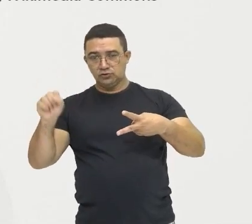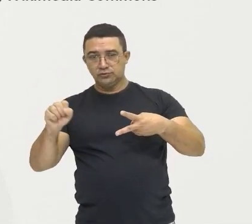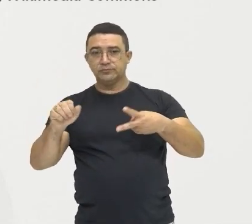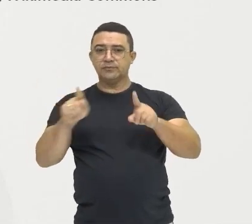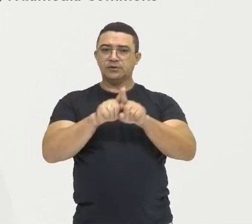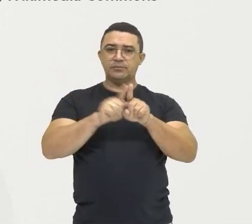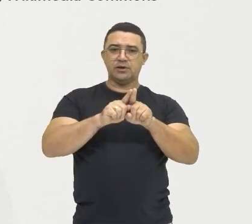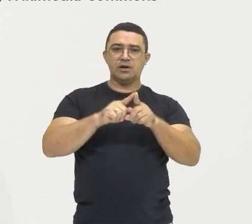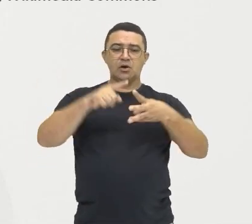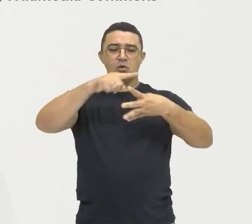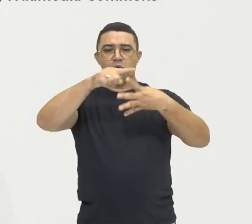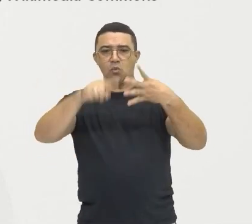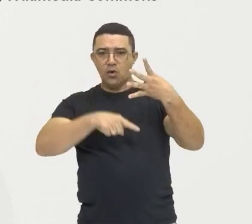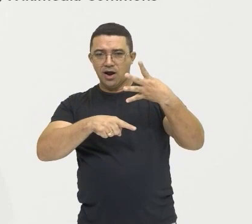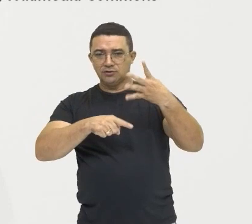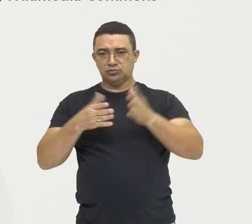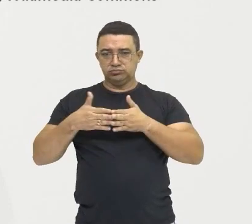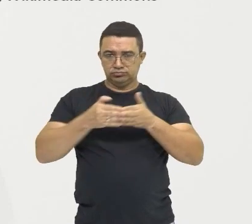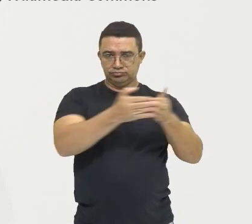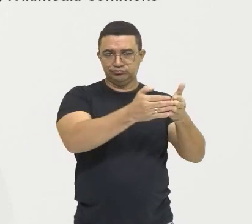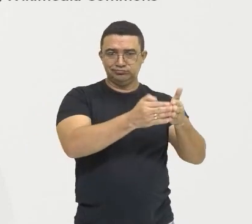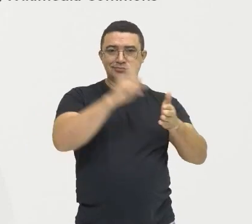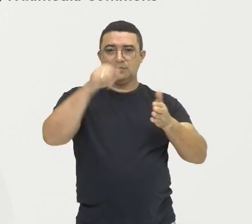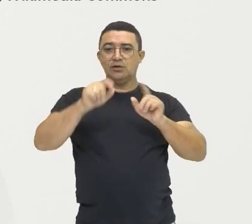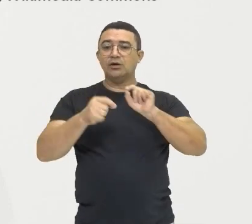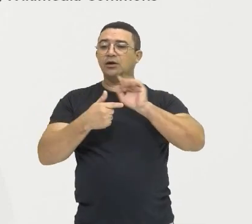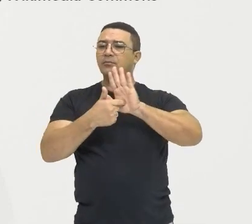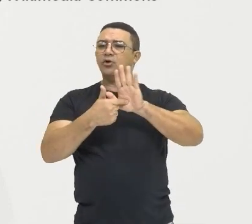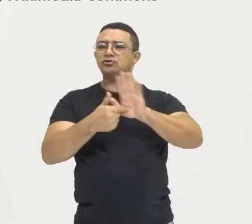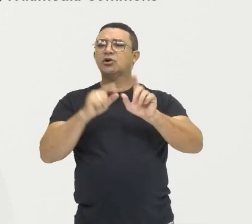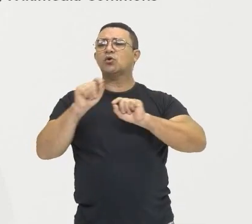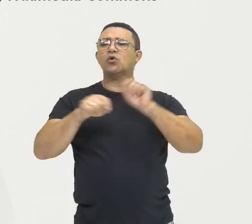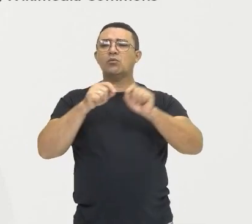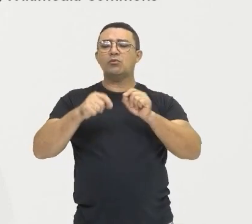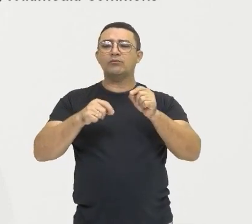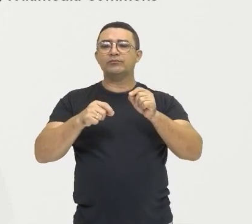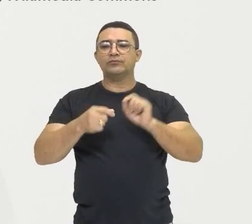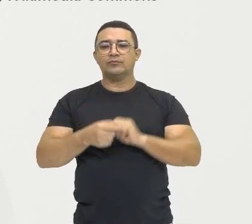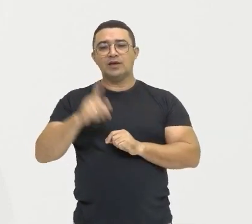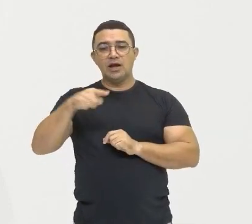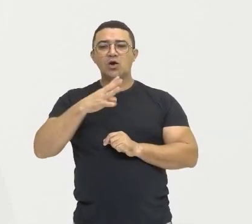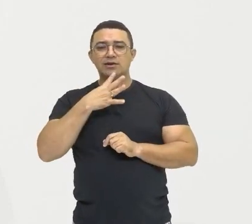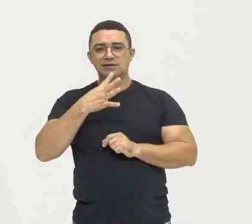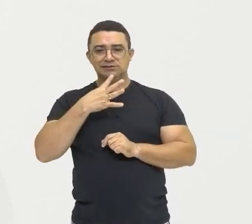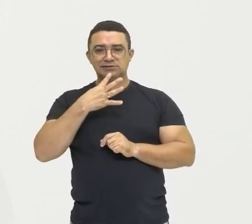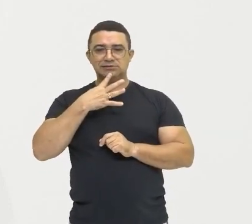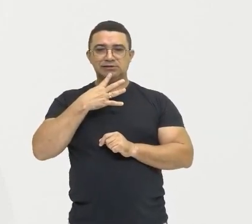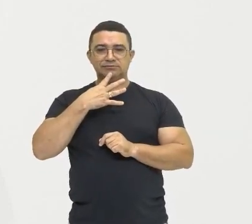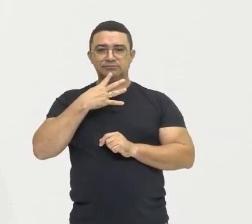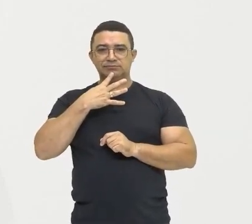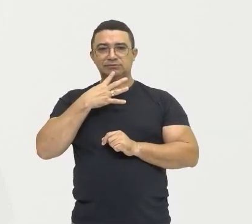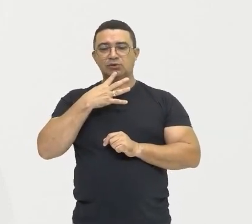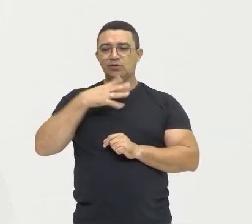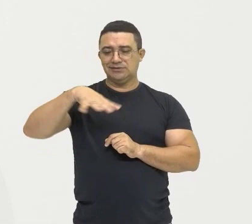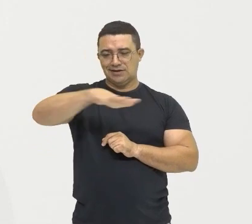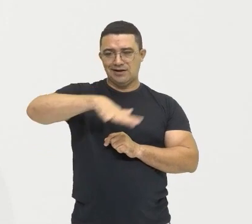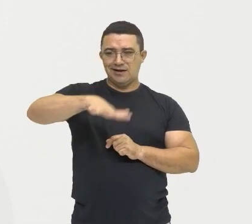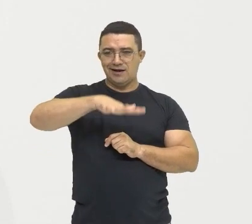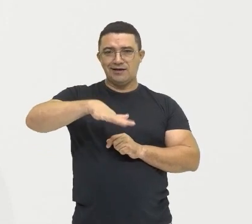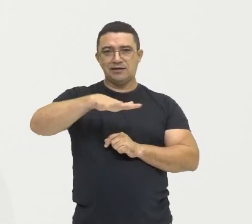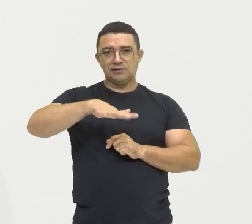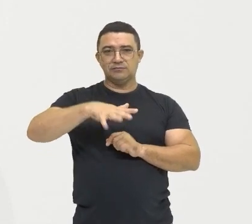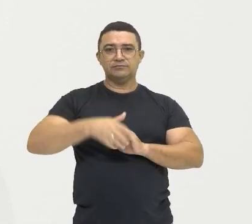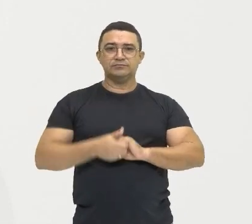fizeram da 4ª parte do mundo, como era conhecida essa região, né? Como era conhecida a região